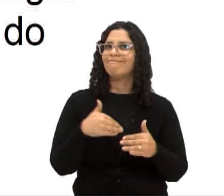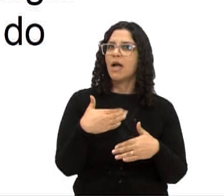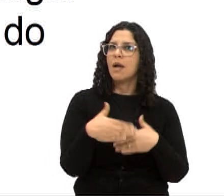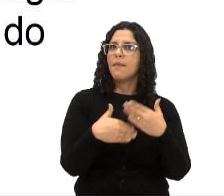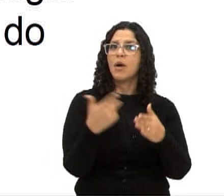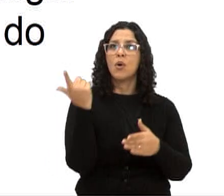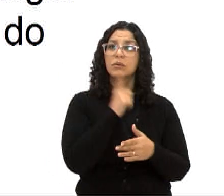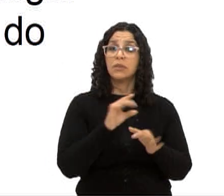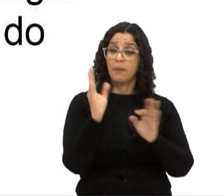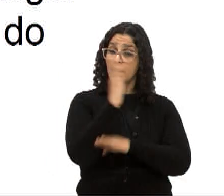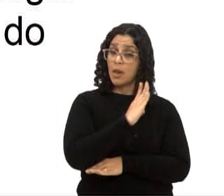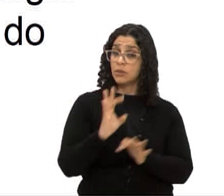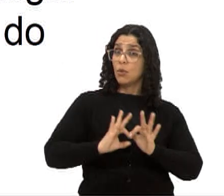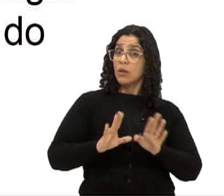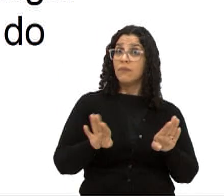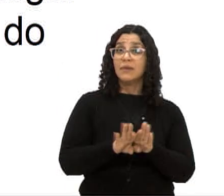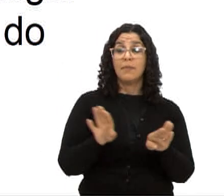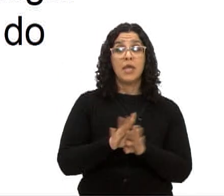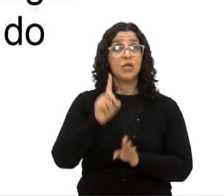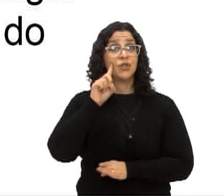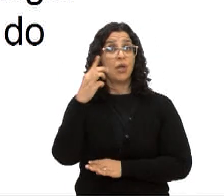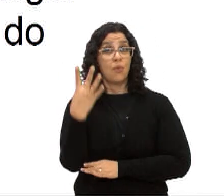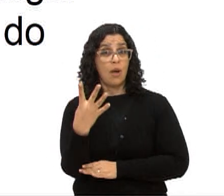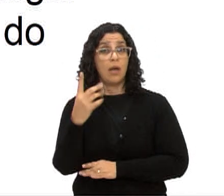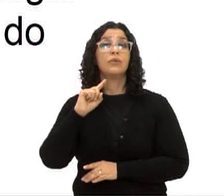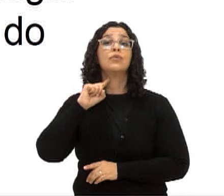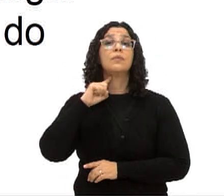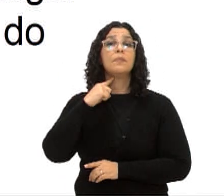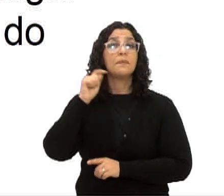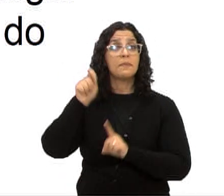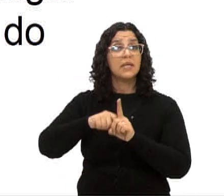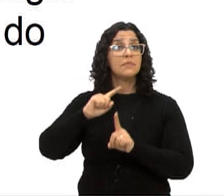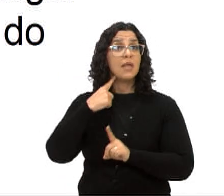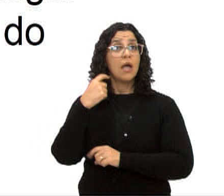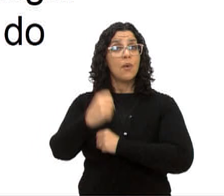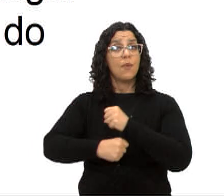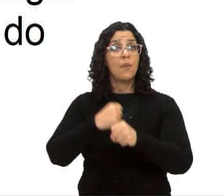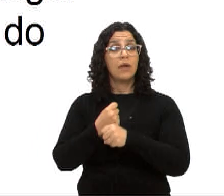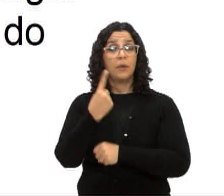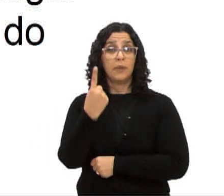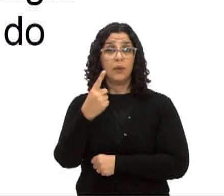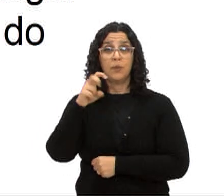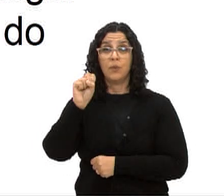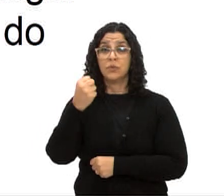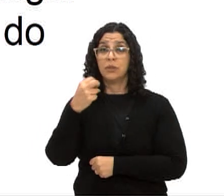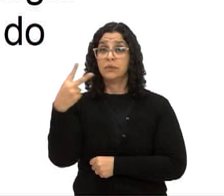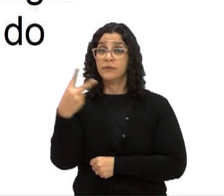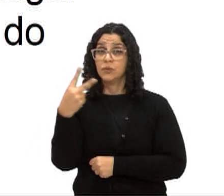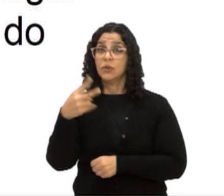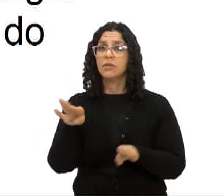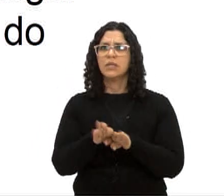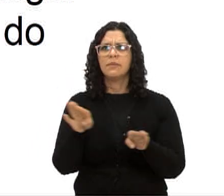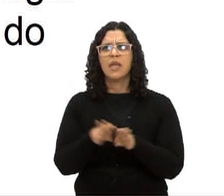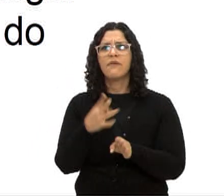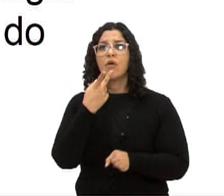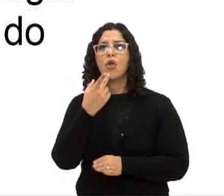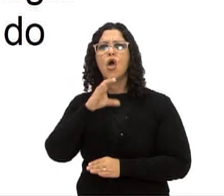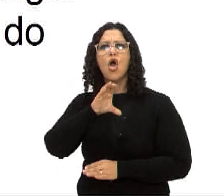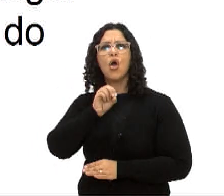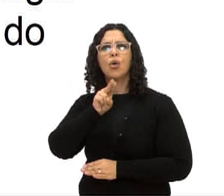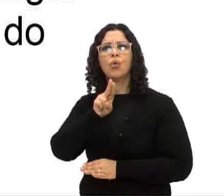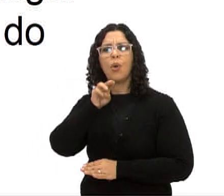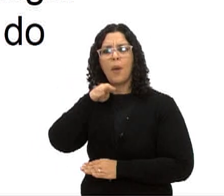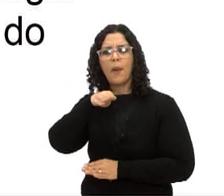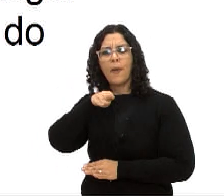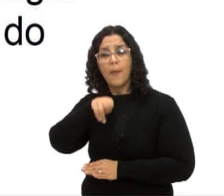que ganhou ainda mais força em 4 de maio de 1822, com a ordem conhecida por Cumpra-se, na